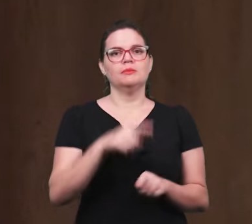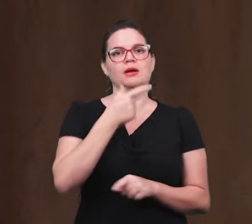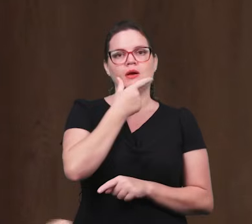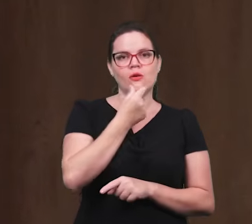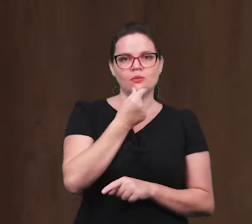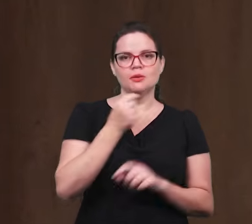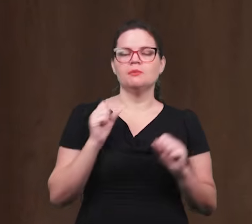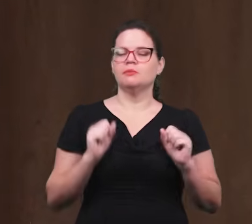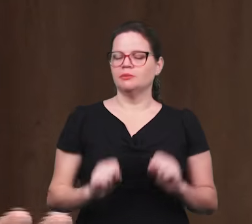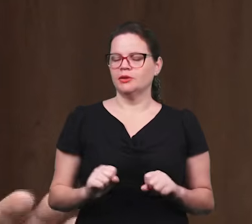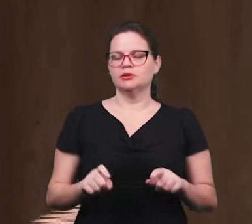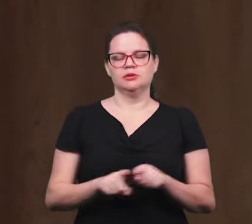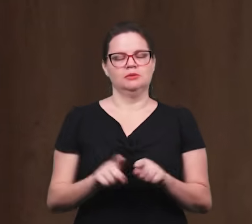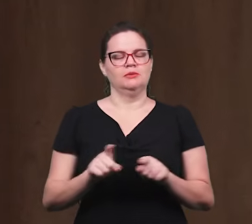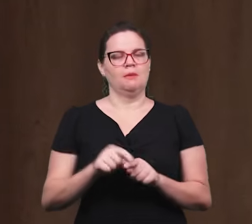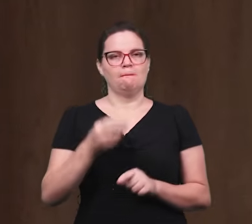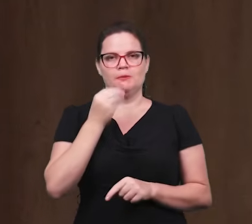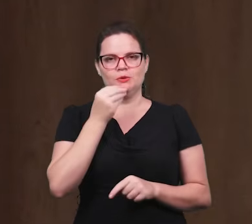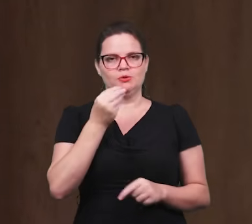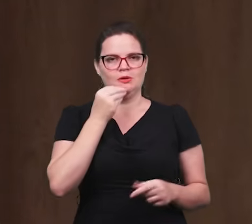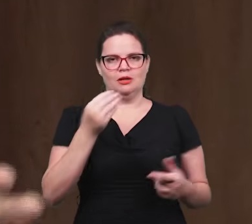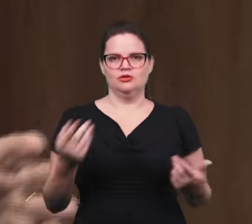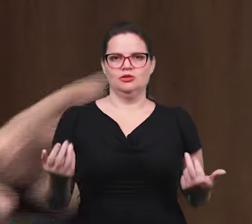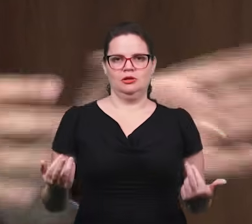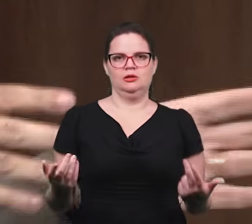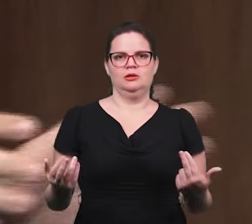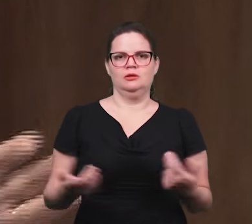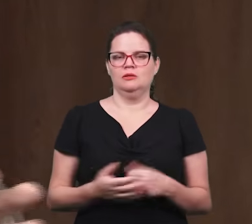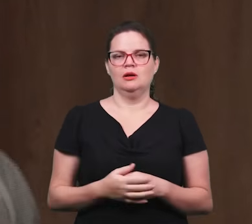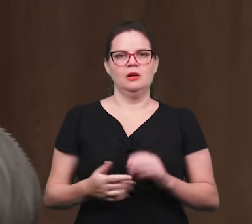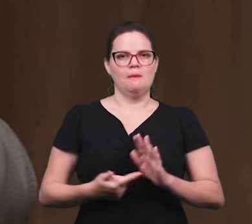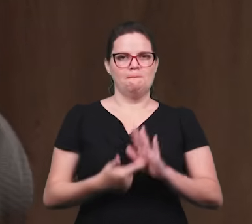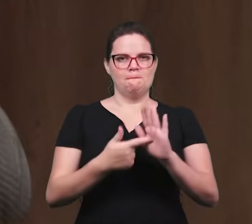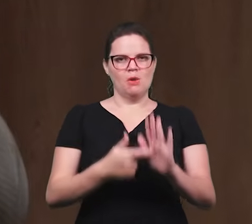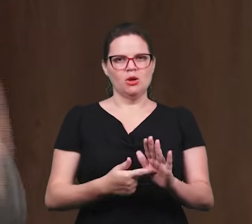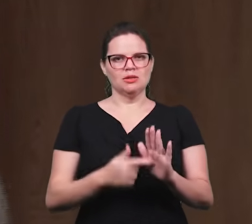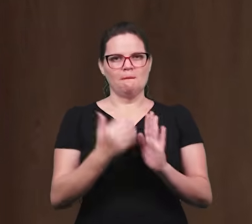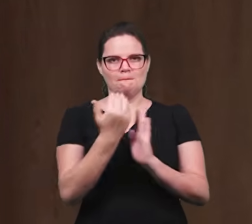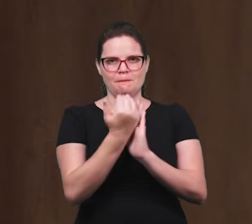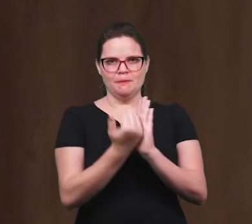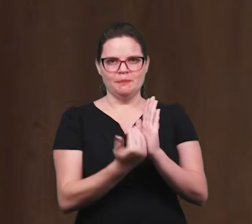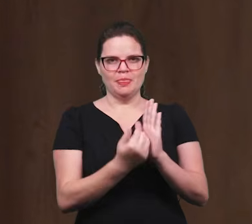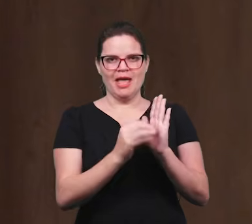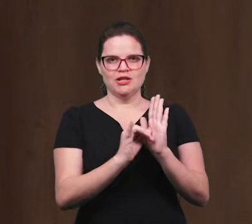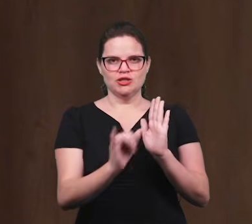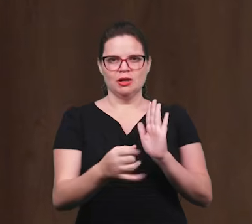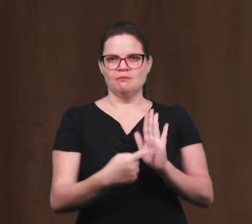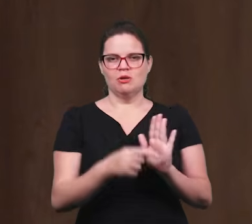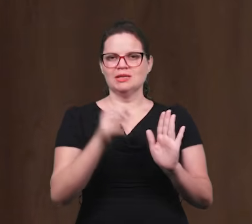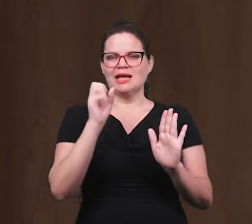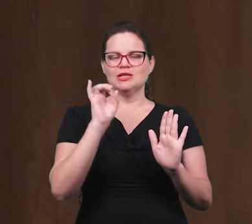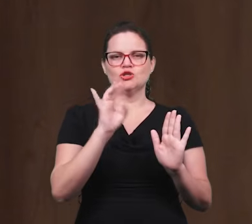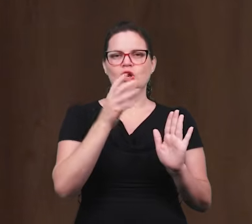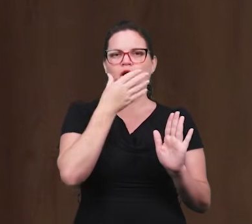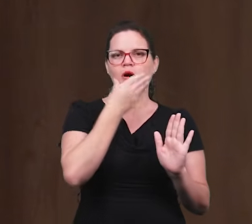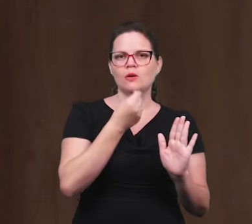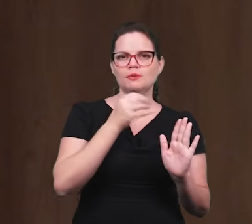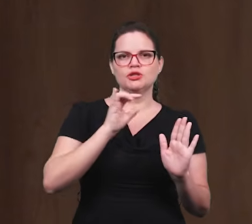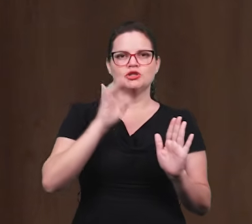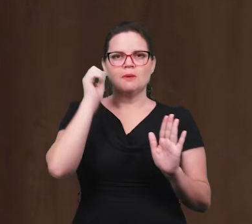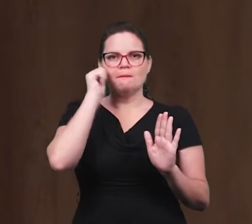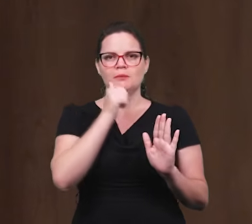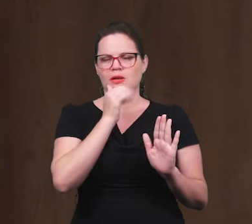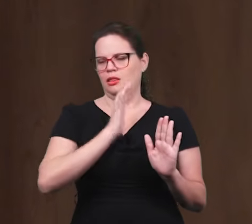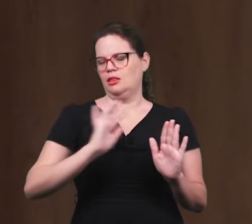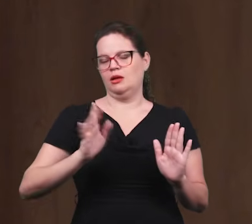Geralmente, o processo seletivo, eles estabelecem que tem que ser homem e mulher. O processo é feito para competência.